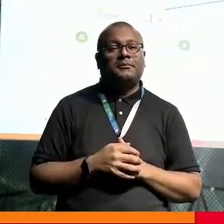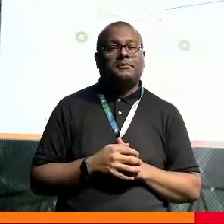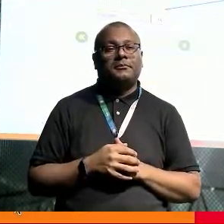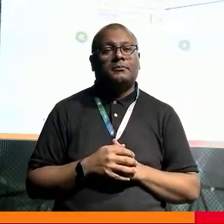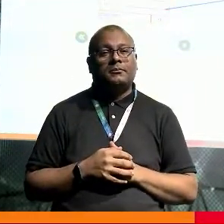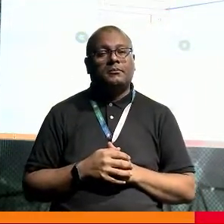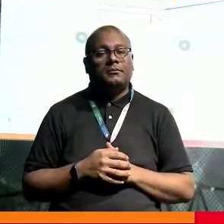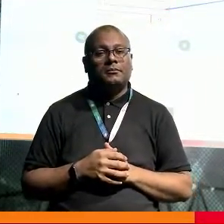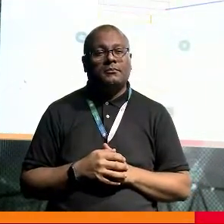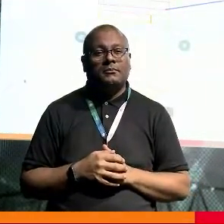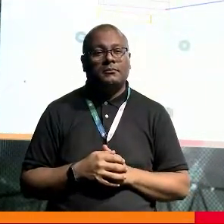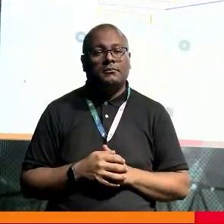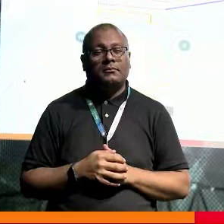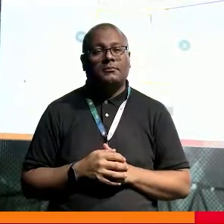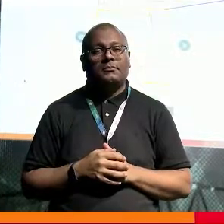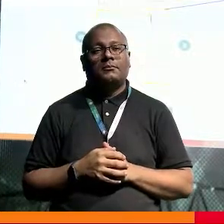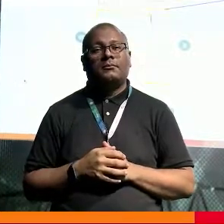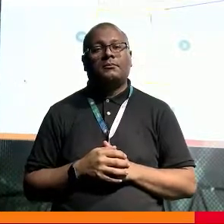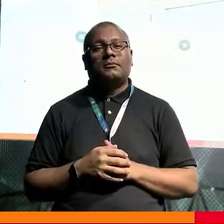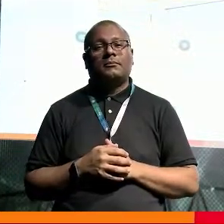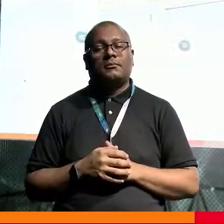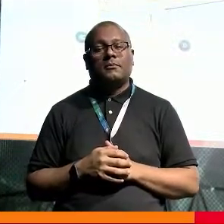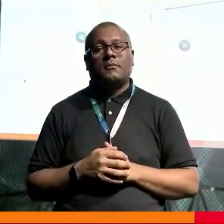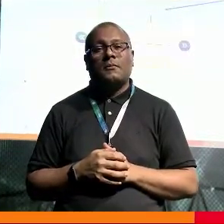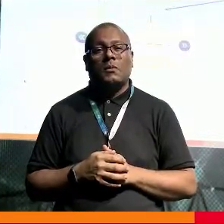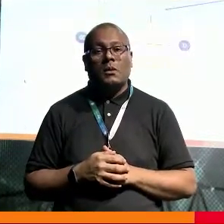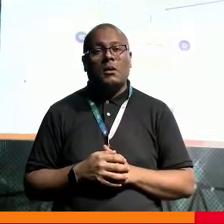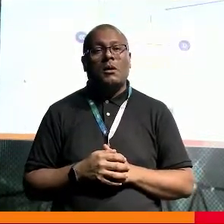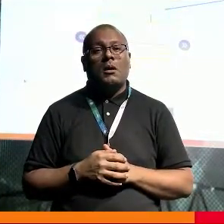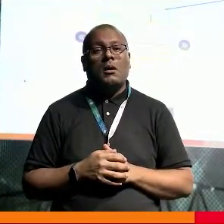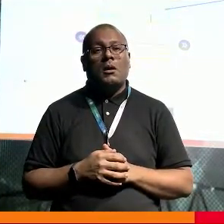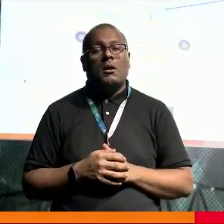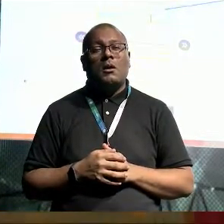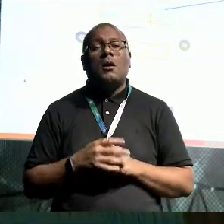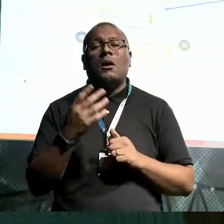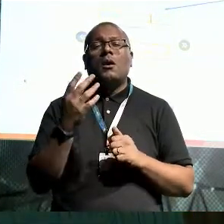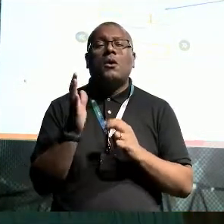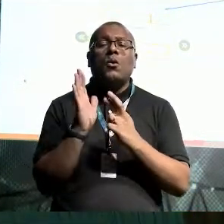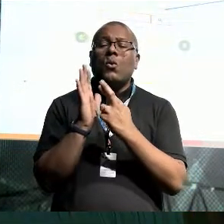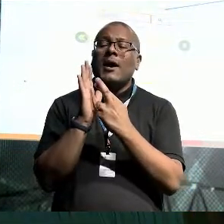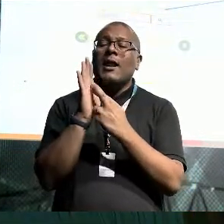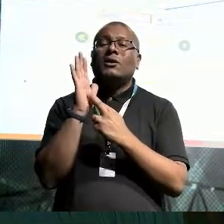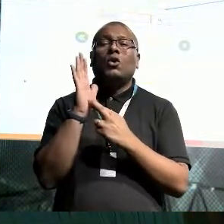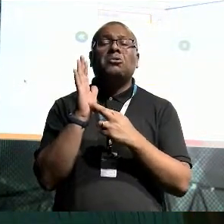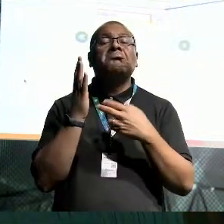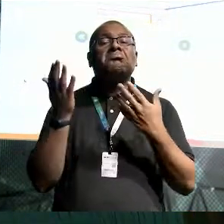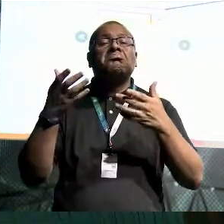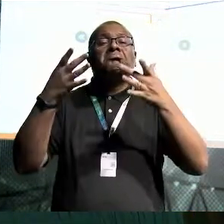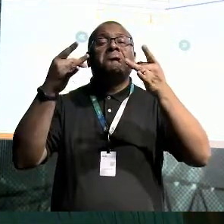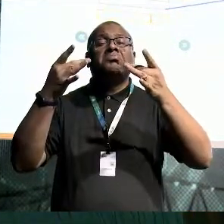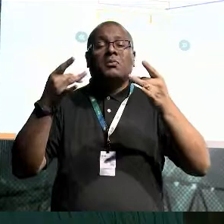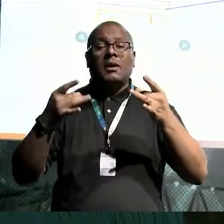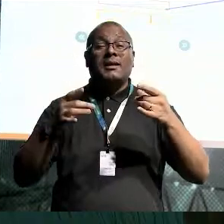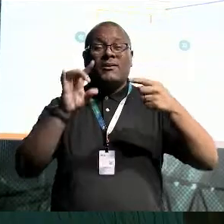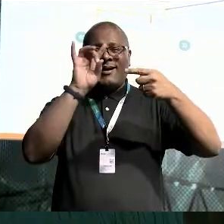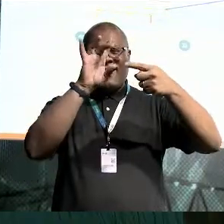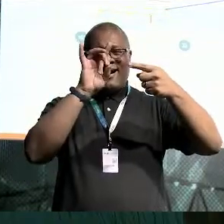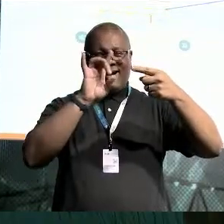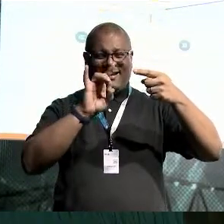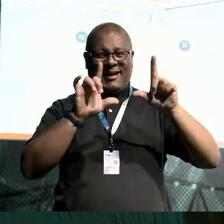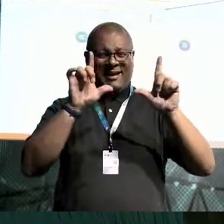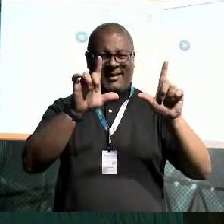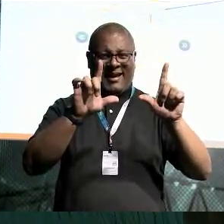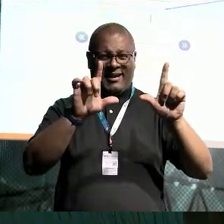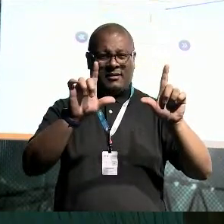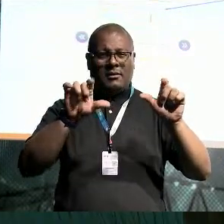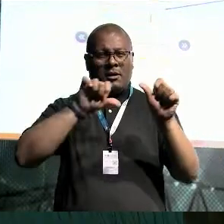nossa... Então, abrindo um pouquinho, o que ele me dá de relatório? Toda a tela, como eu disse para vocês, ele vai me